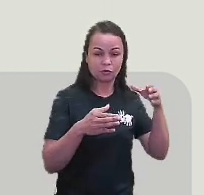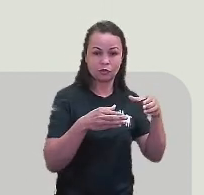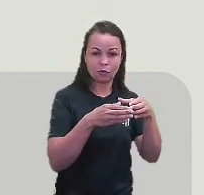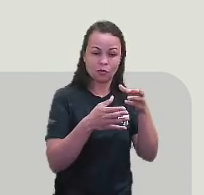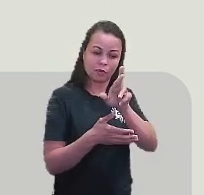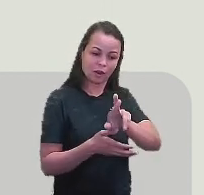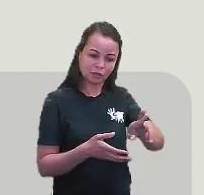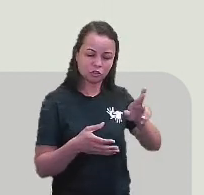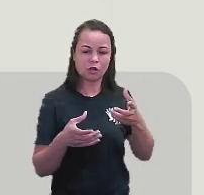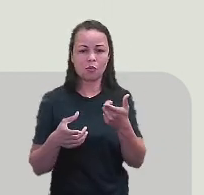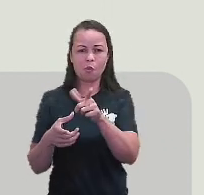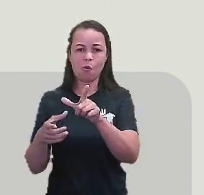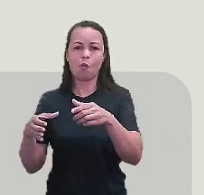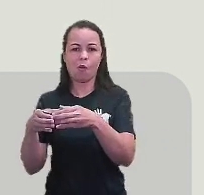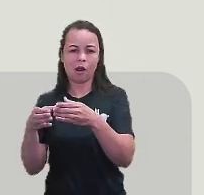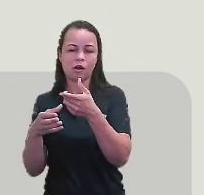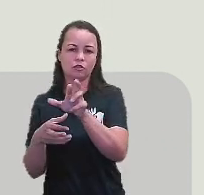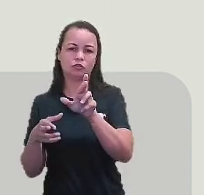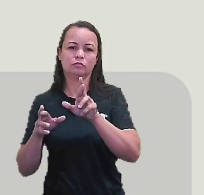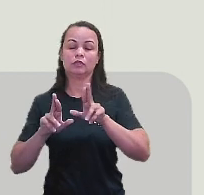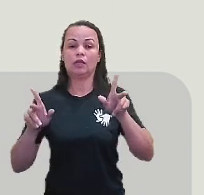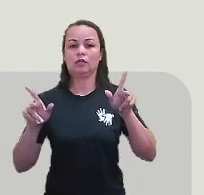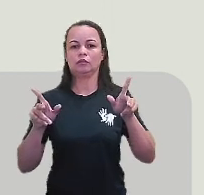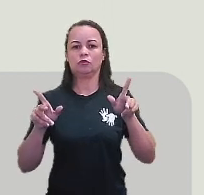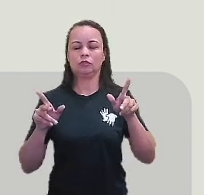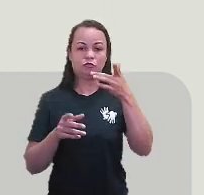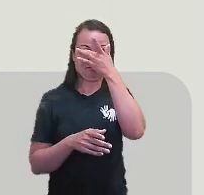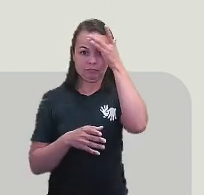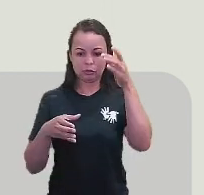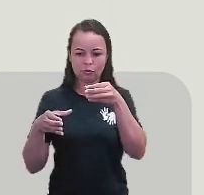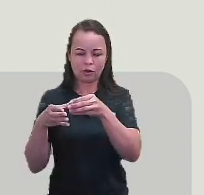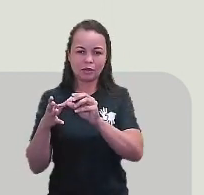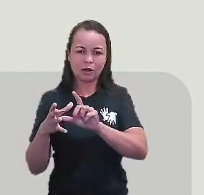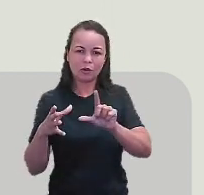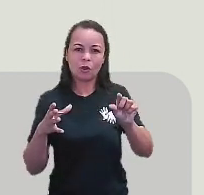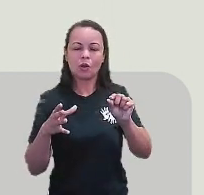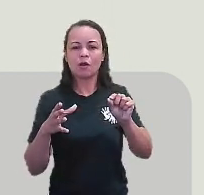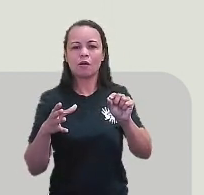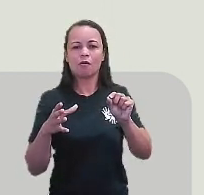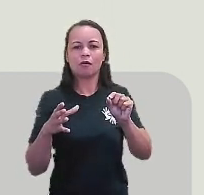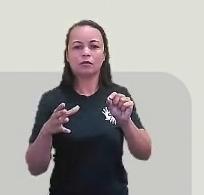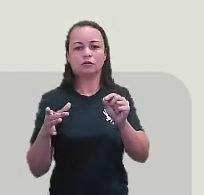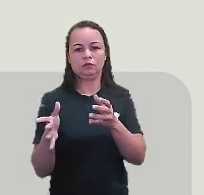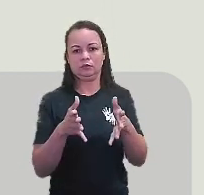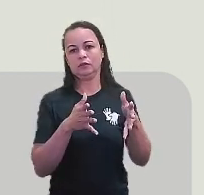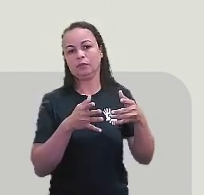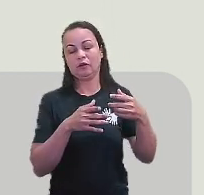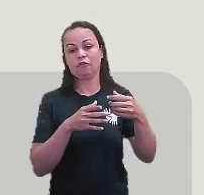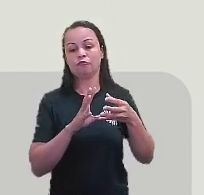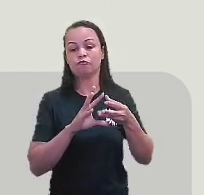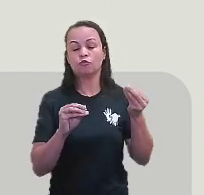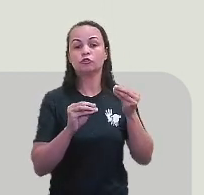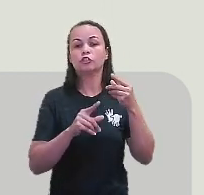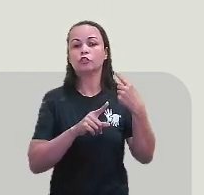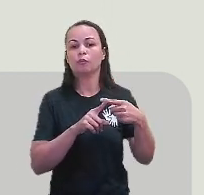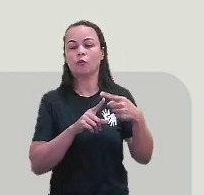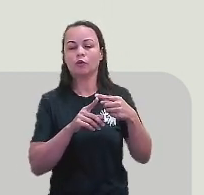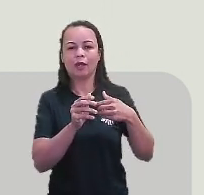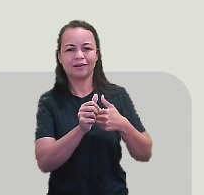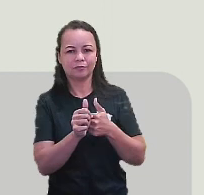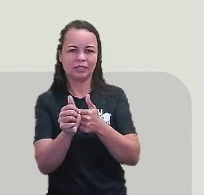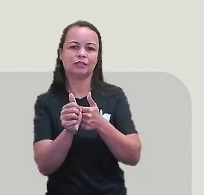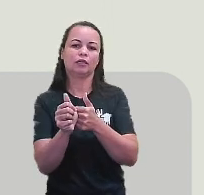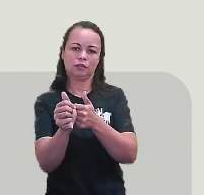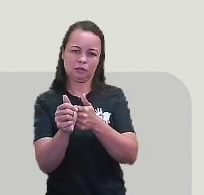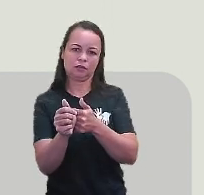discordam. Então, quando as pessoas fogem daquele local que está tendo conflitos por causa disso, eles estão fugindo por questão de